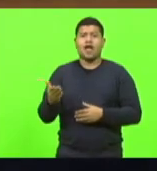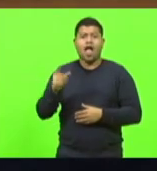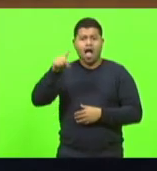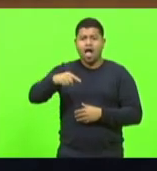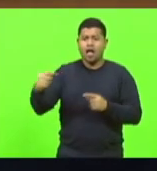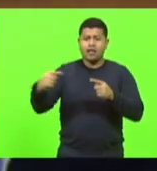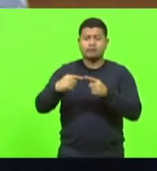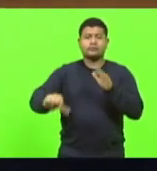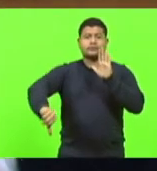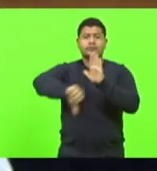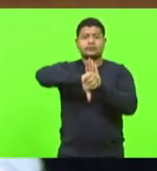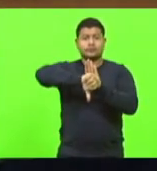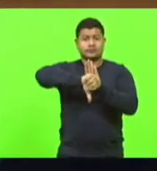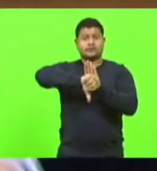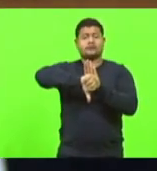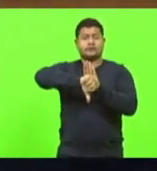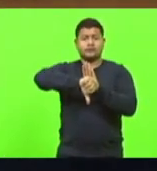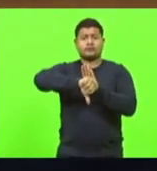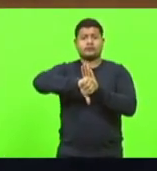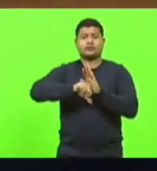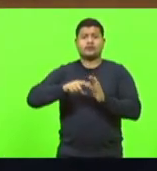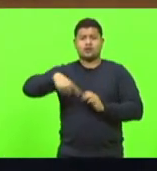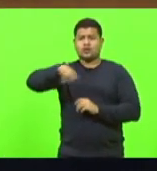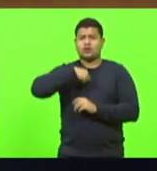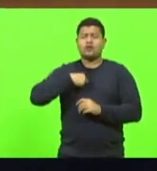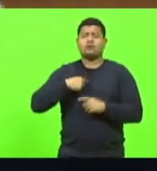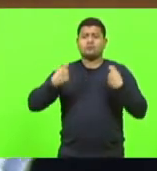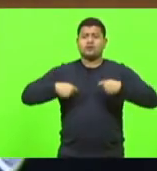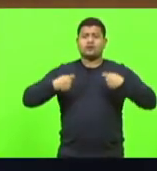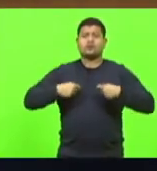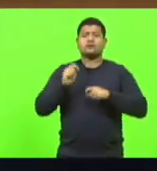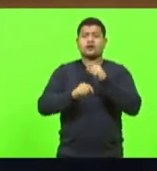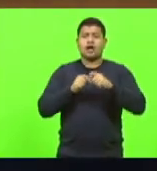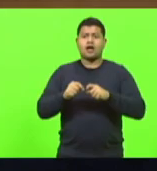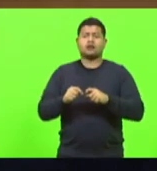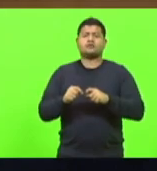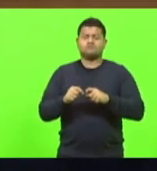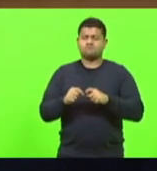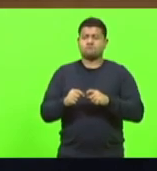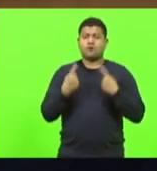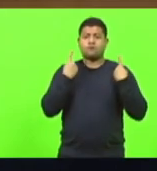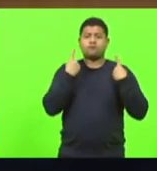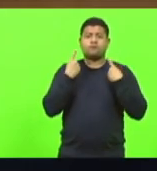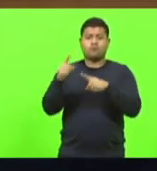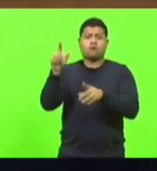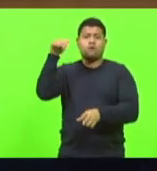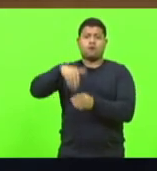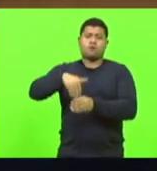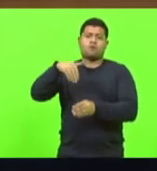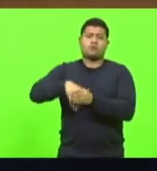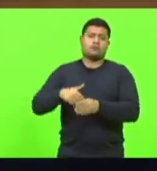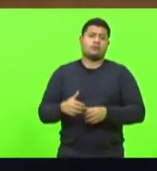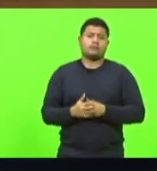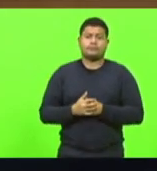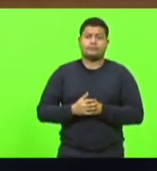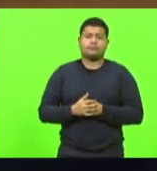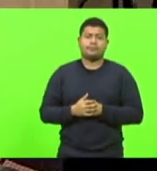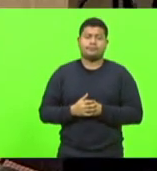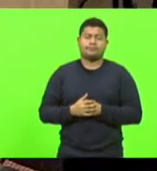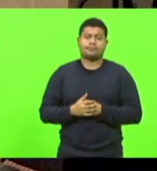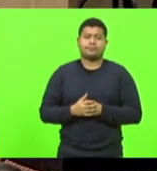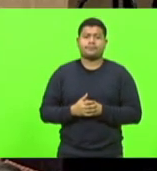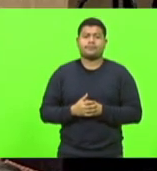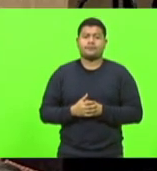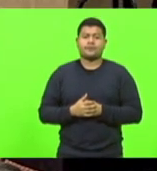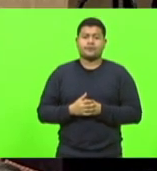crime e como crime tem que ser rejeitado nós vamos outra contra pectus o presidente com a